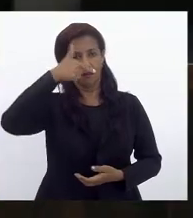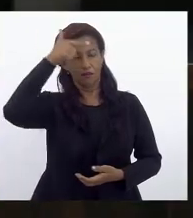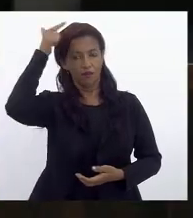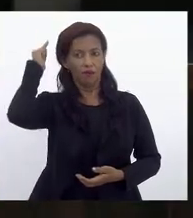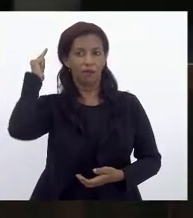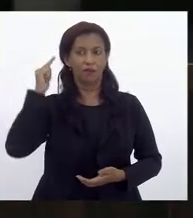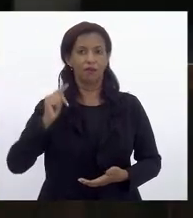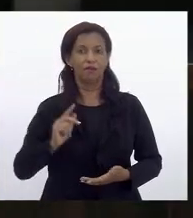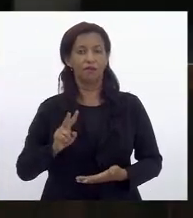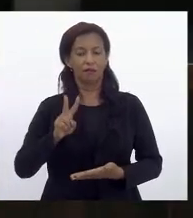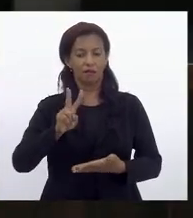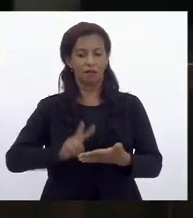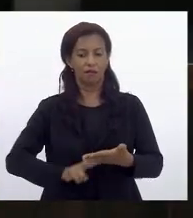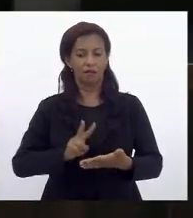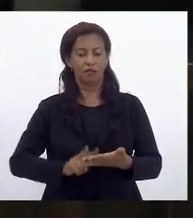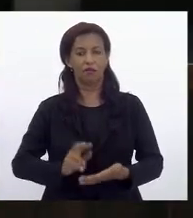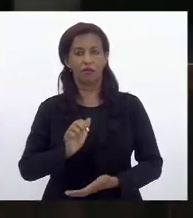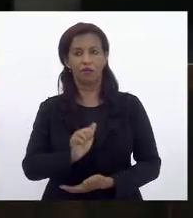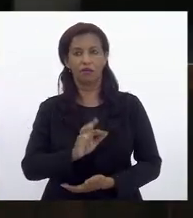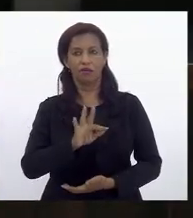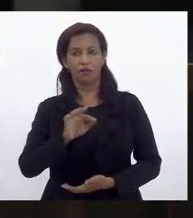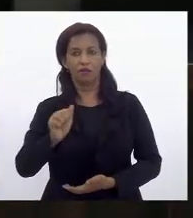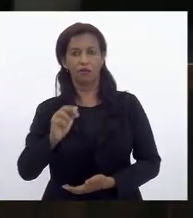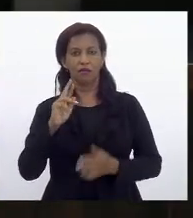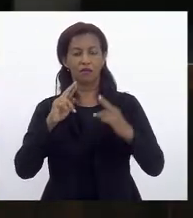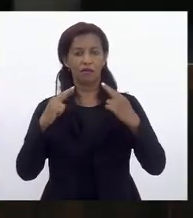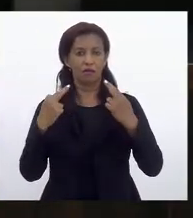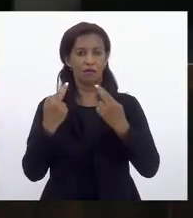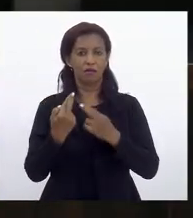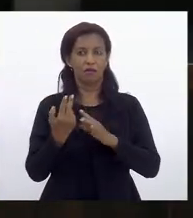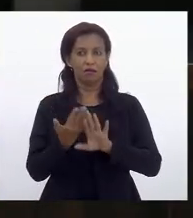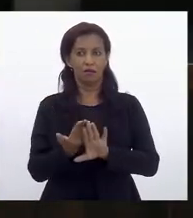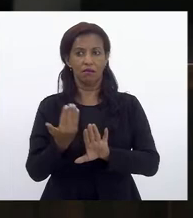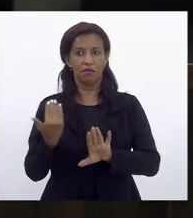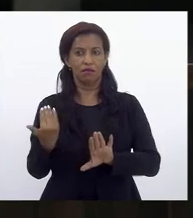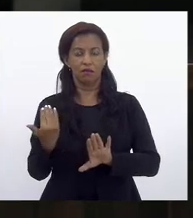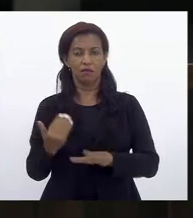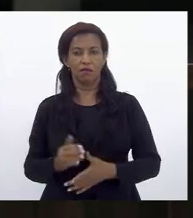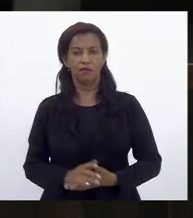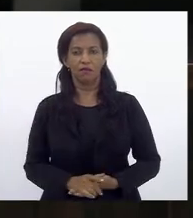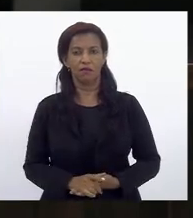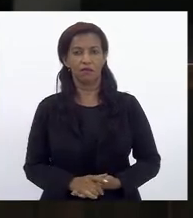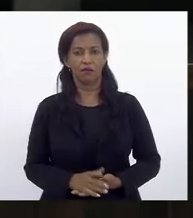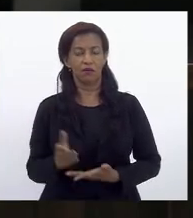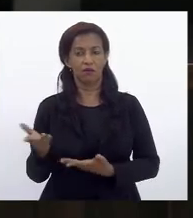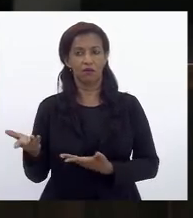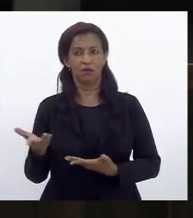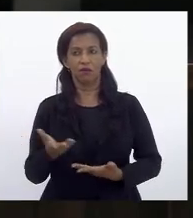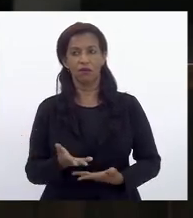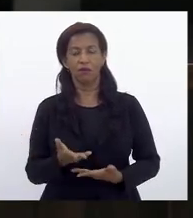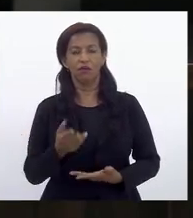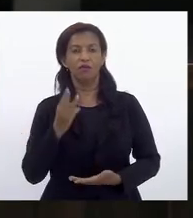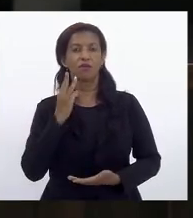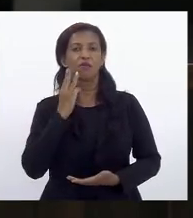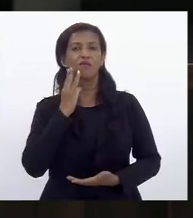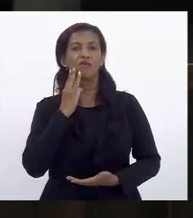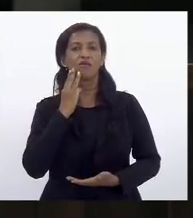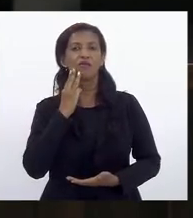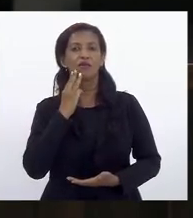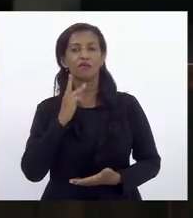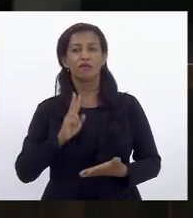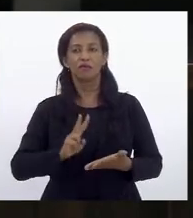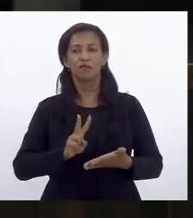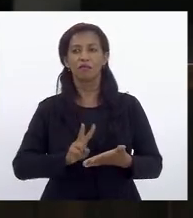Paulo para fazer a leitura da ata da sessão anterior. Convido o deputado Valdeque para fazer